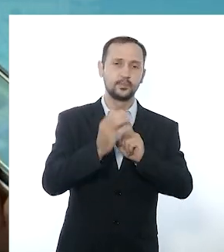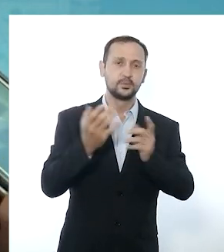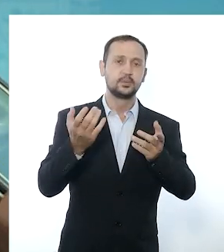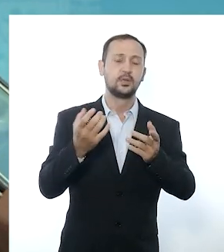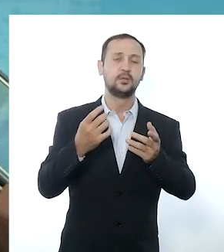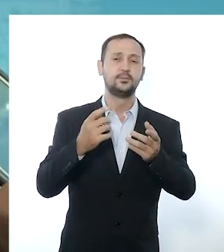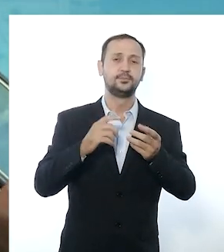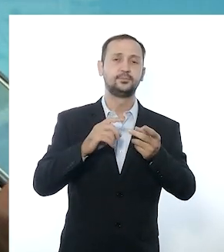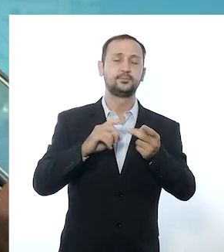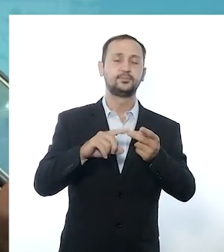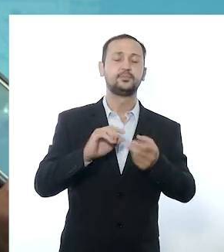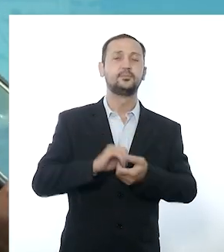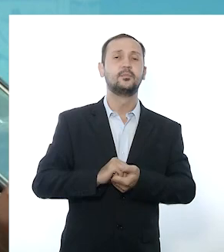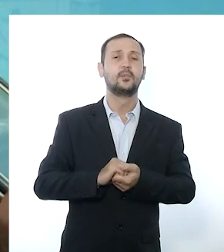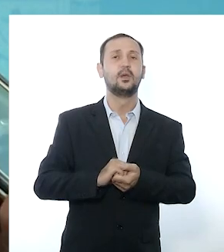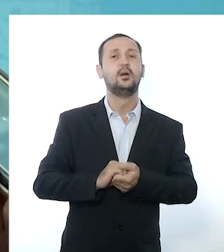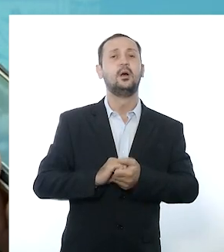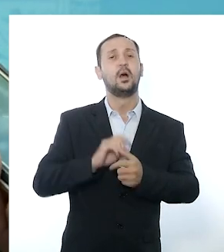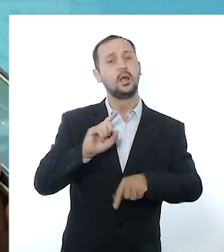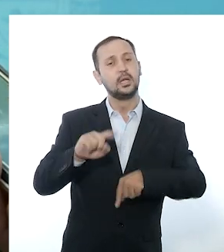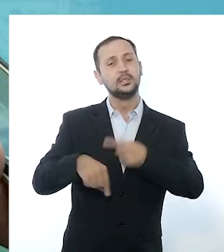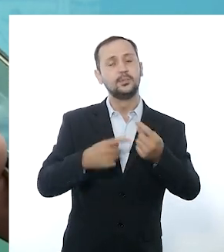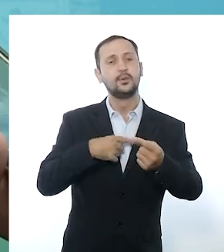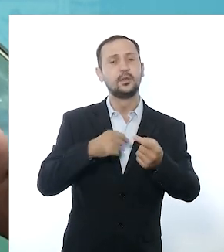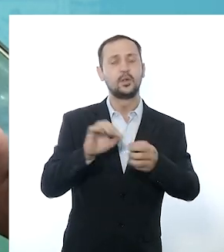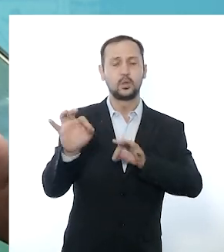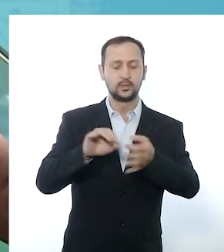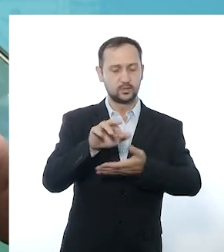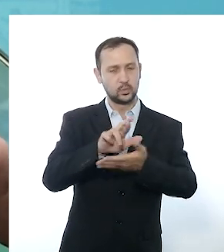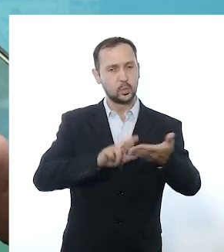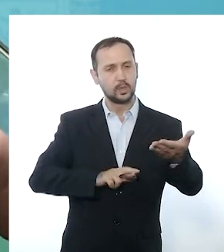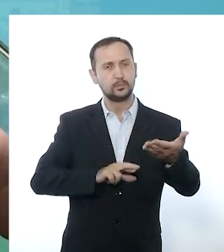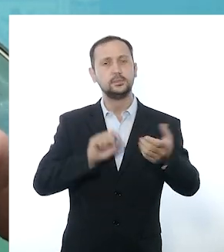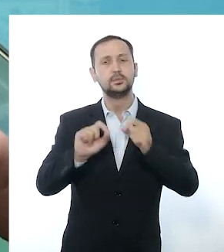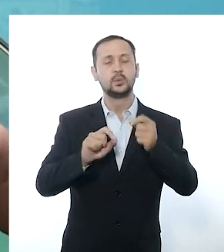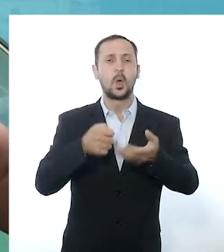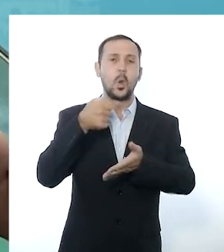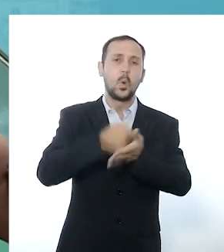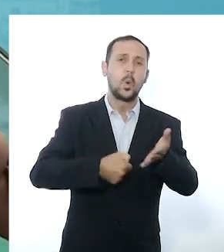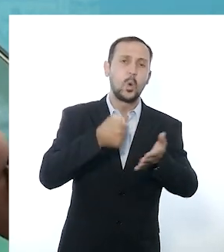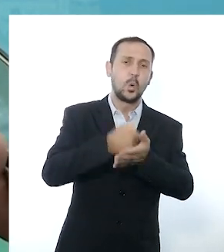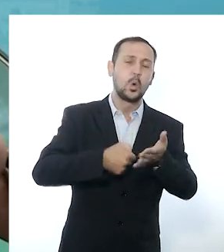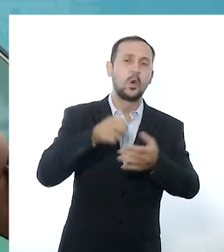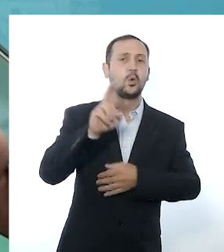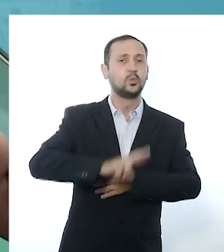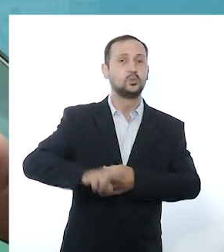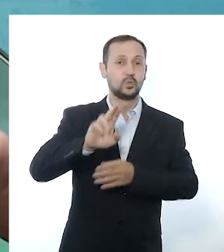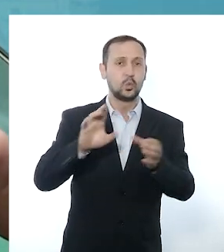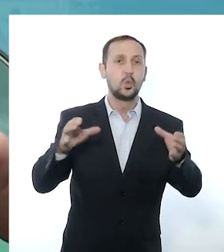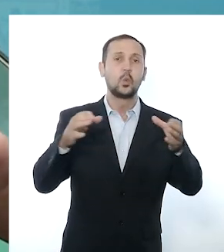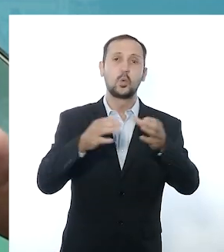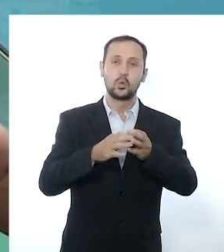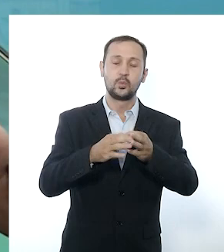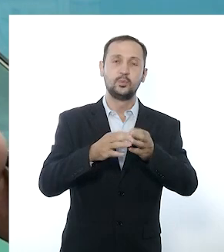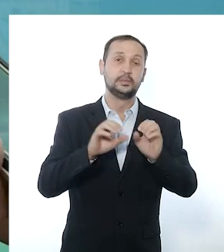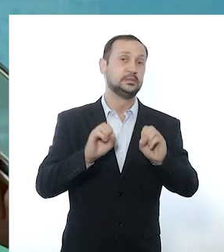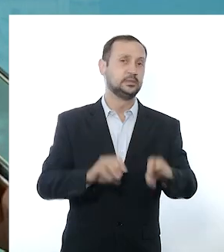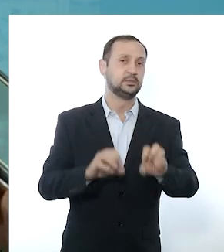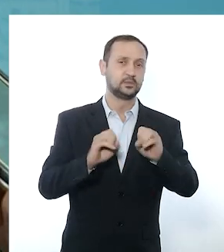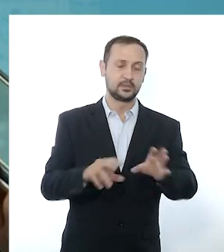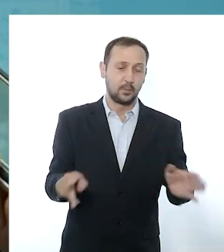entidades, depois ela vai fazer um relatório com as reivindicações e através da Comissão de Educação da Casa nós